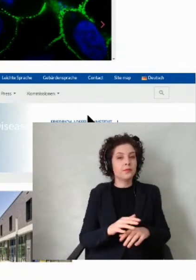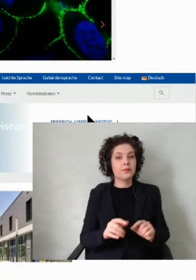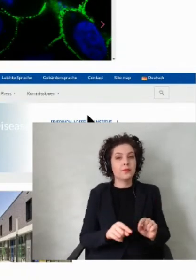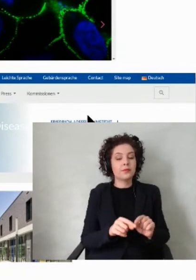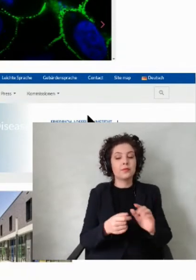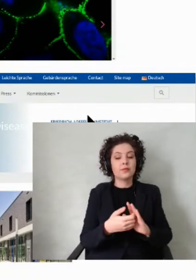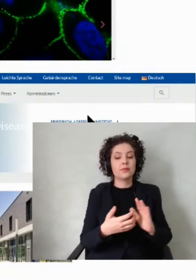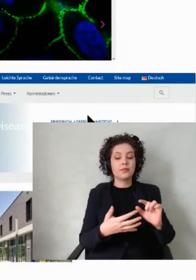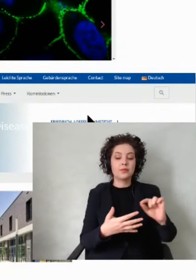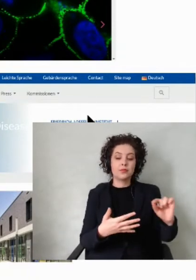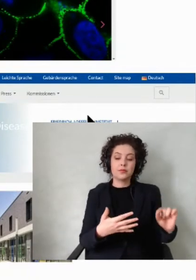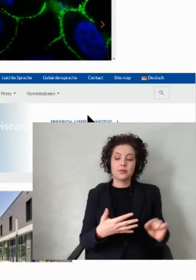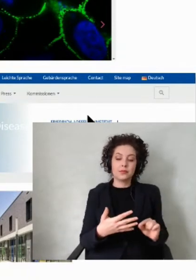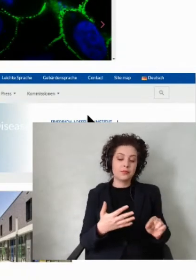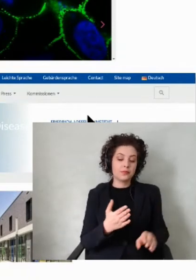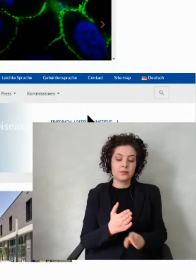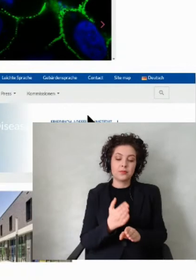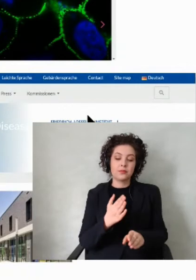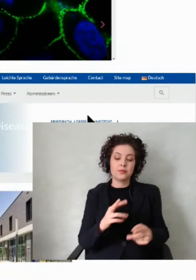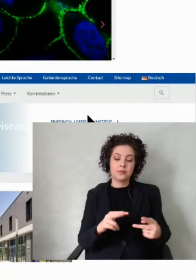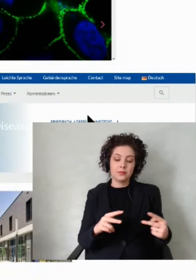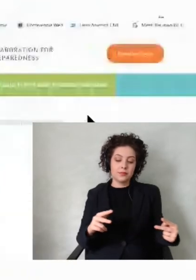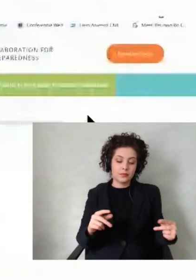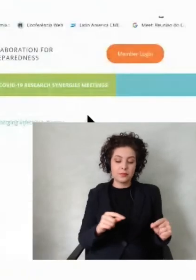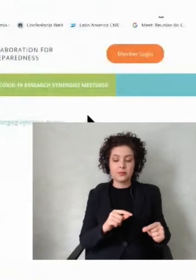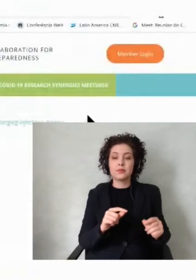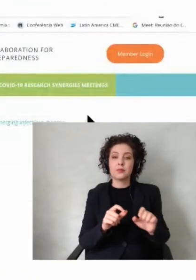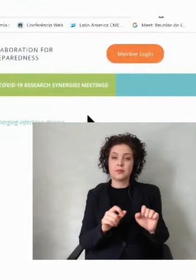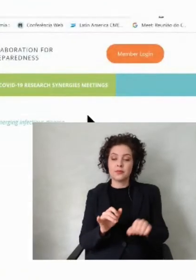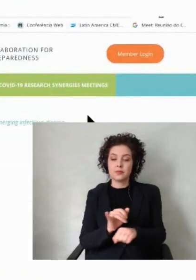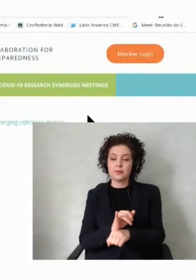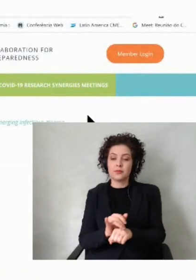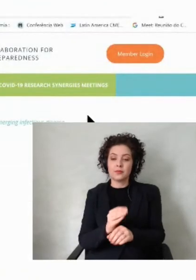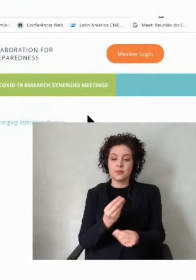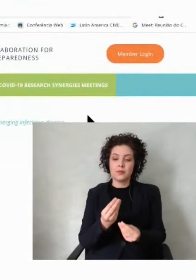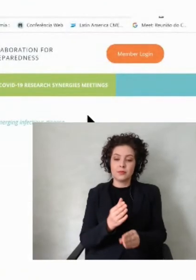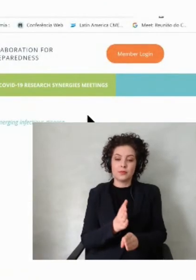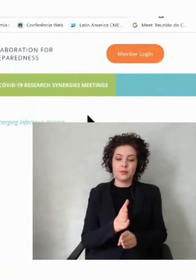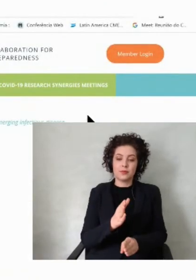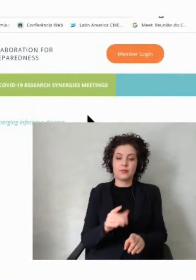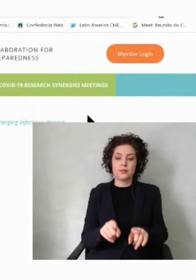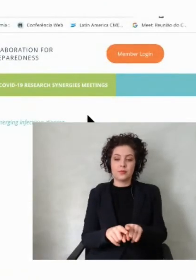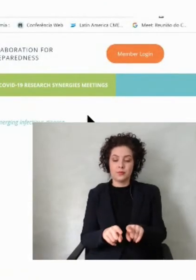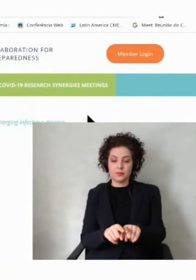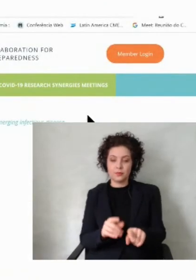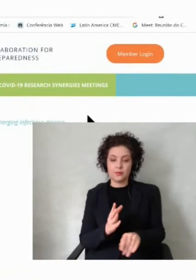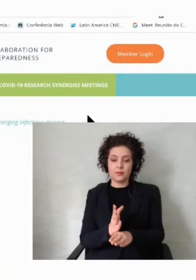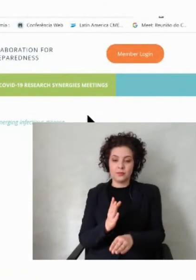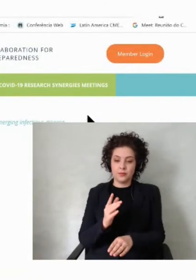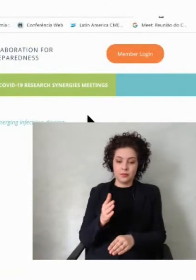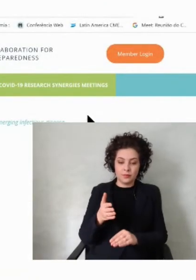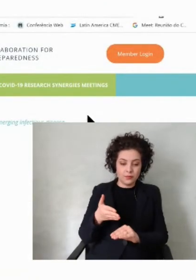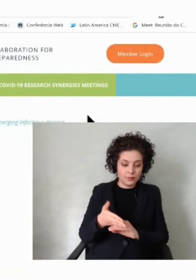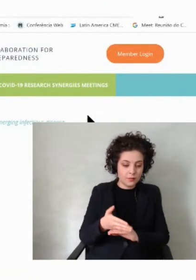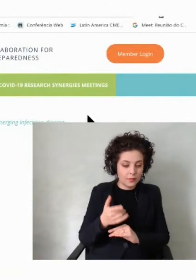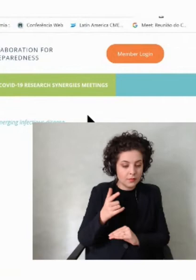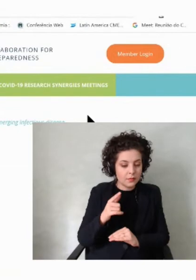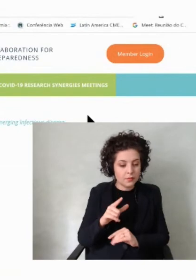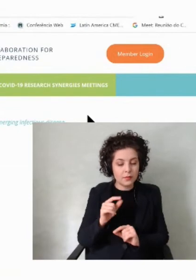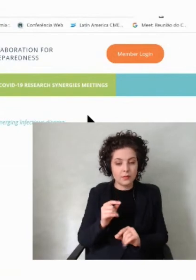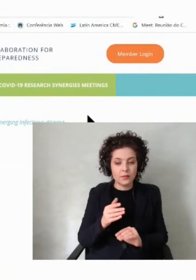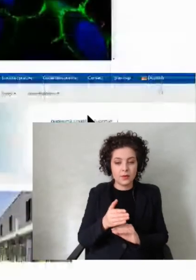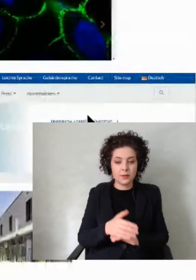patógenos, diagnóstico, estratégias de diagnóstico e mesmo de intervenção.